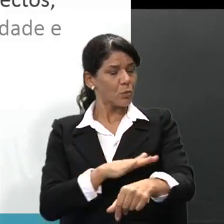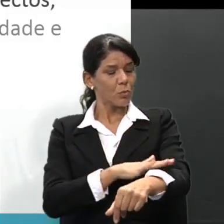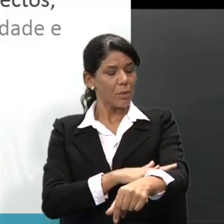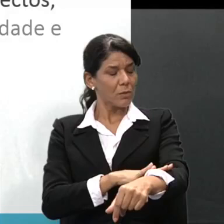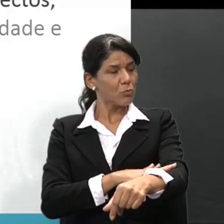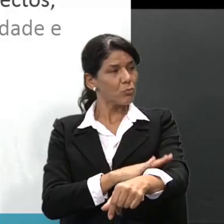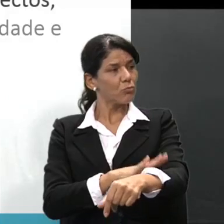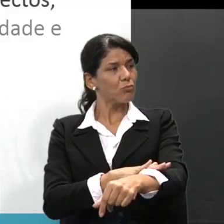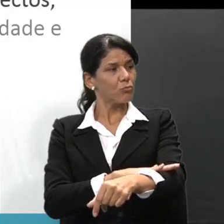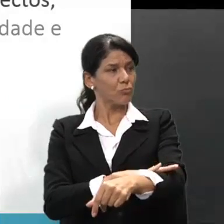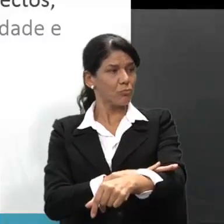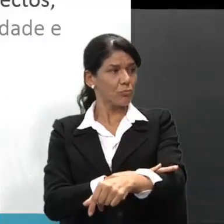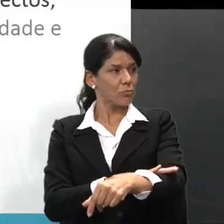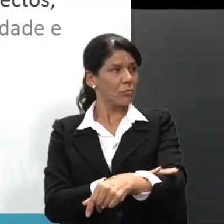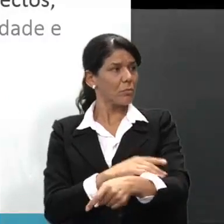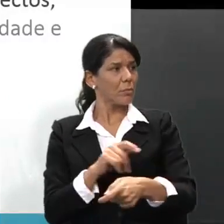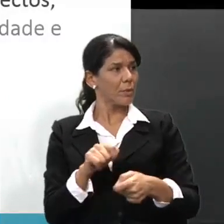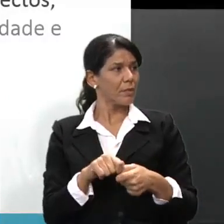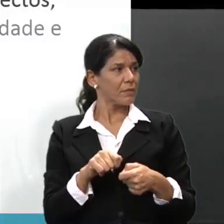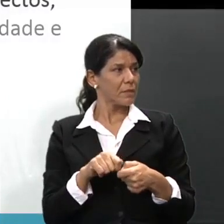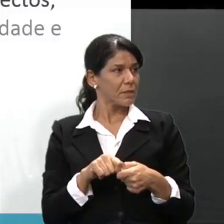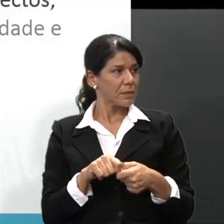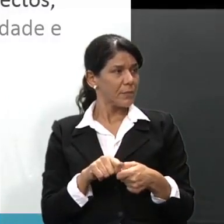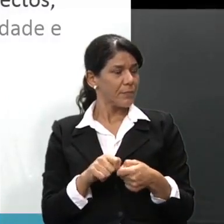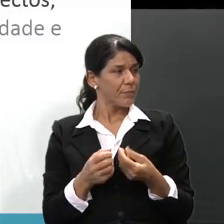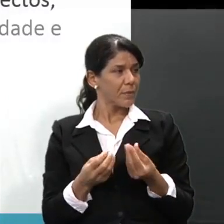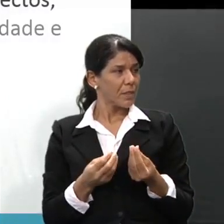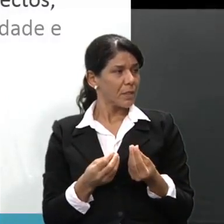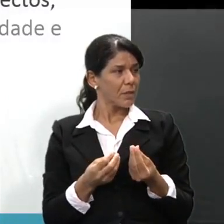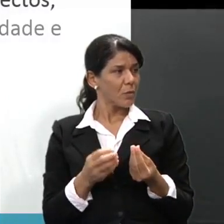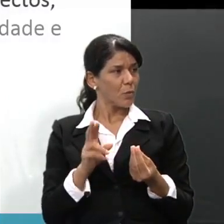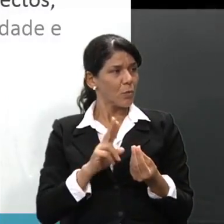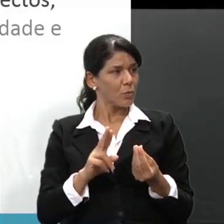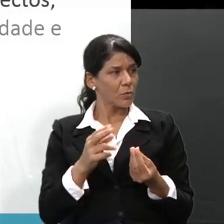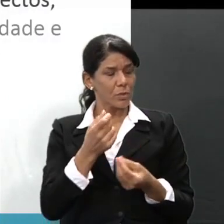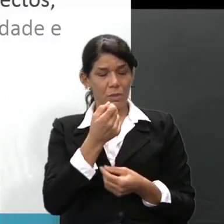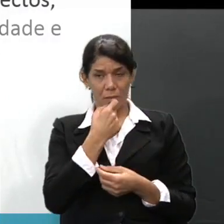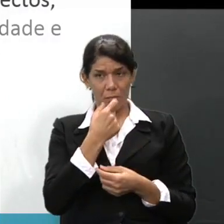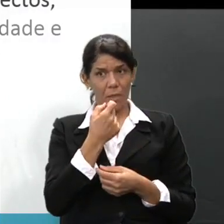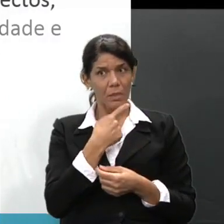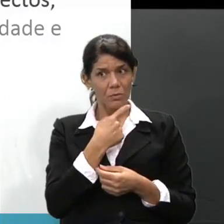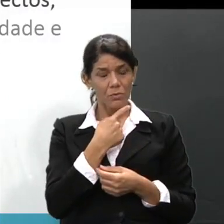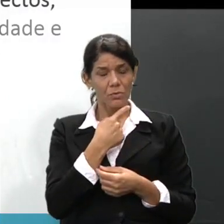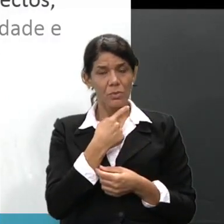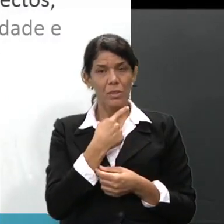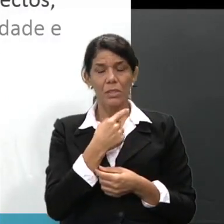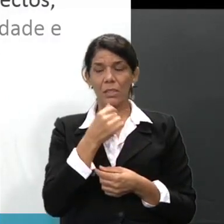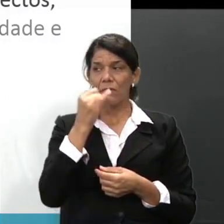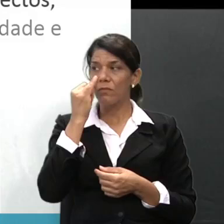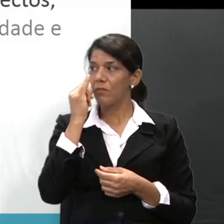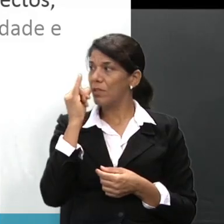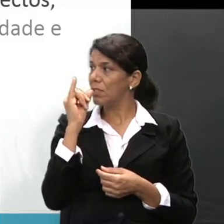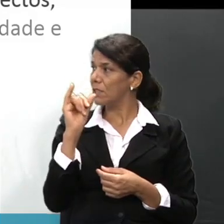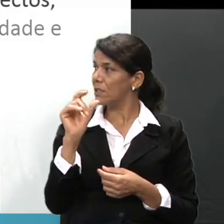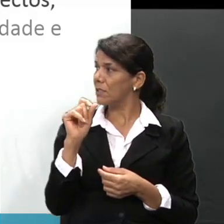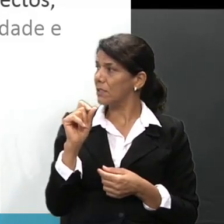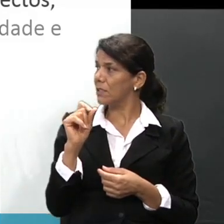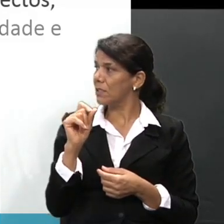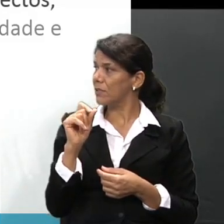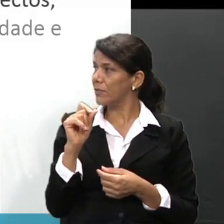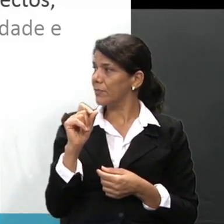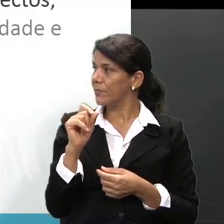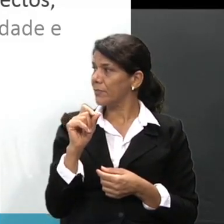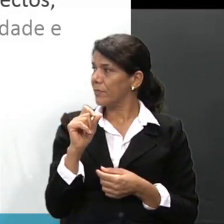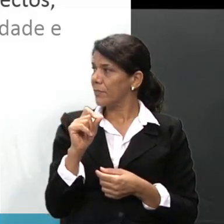de antebraço para realizar a administração desses medicamentos, evitando as